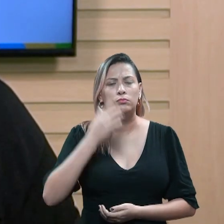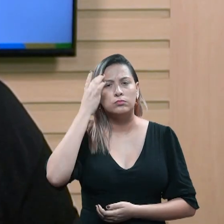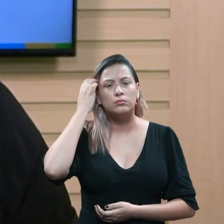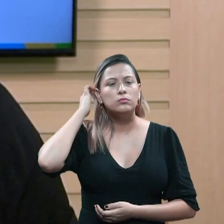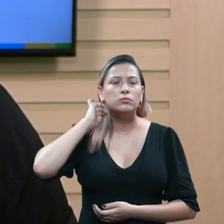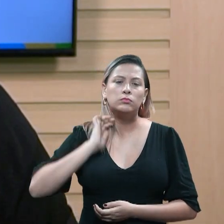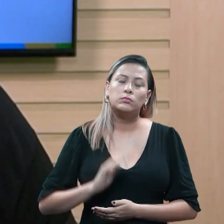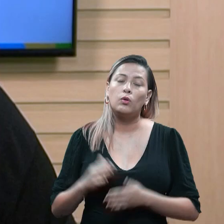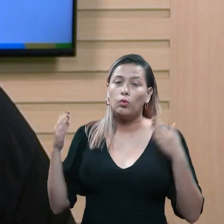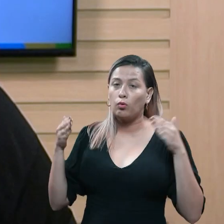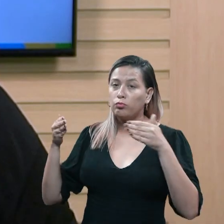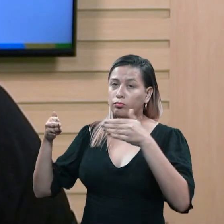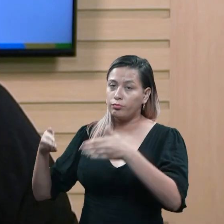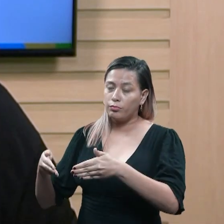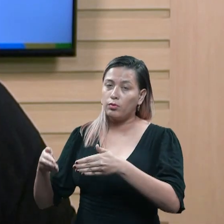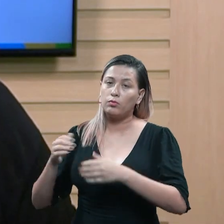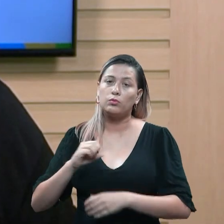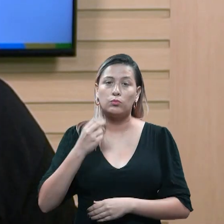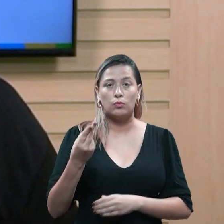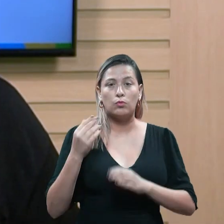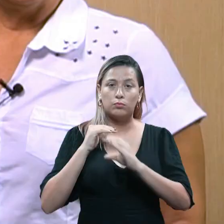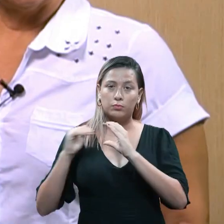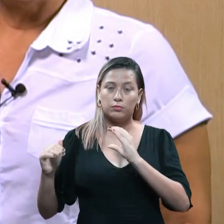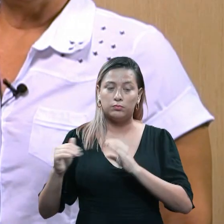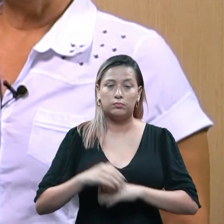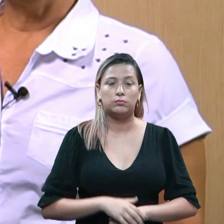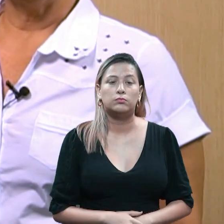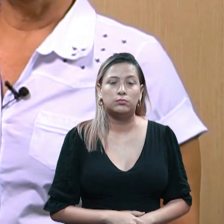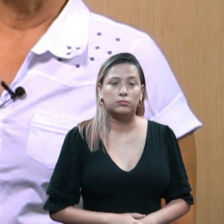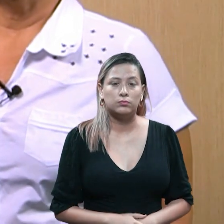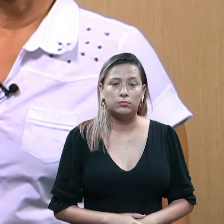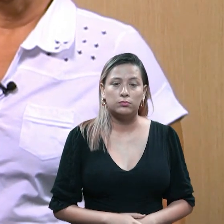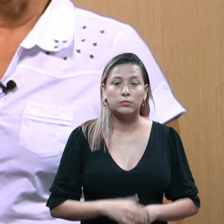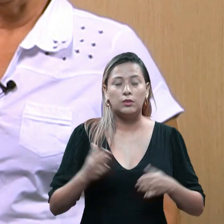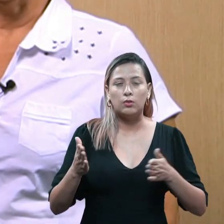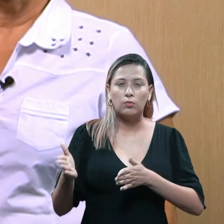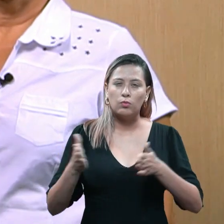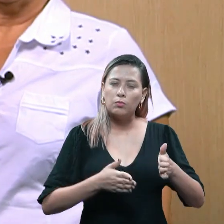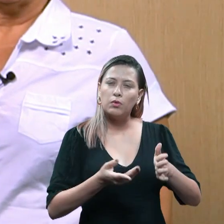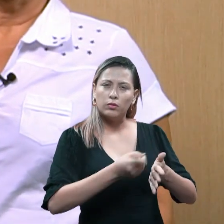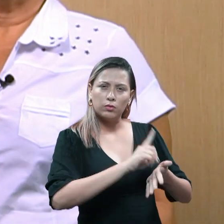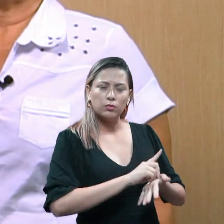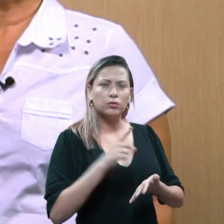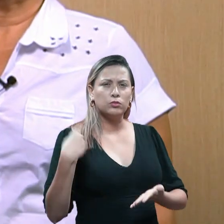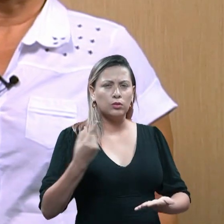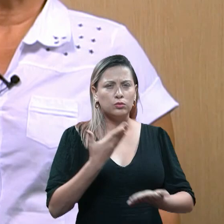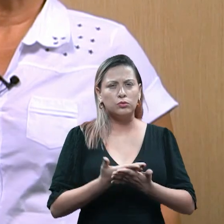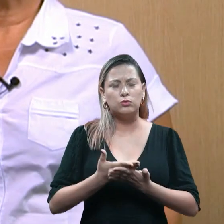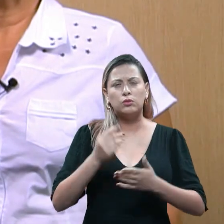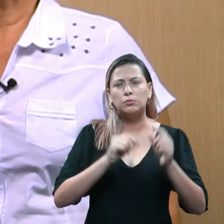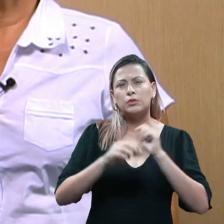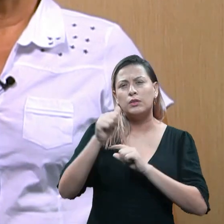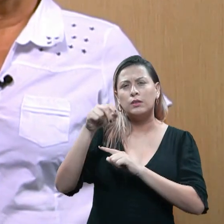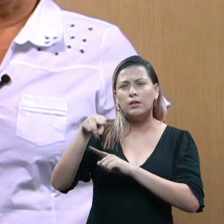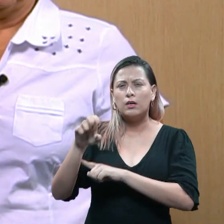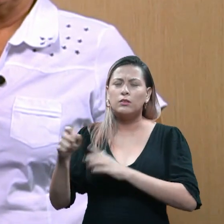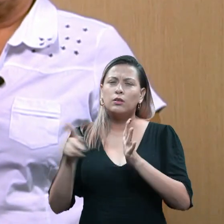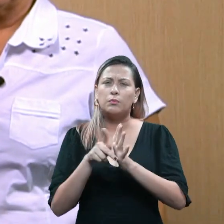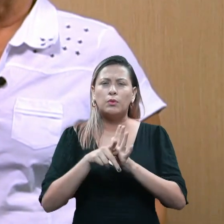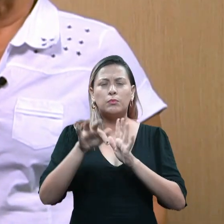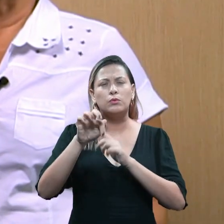conosco através do fórum e ainda por e-mail. Nós vimos no módulo anterior que a acne é uma afecção do